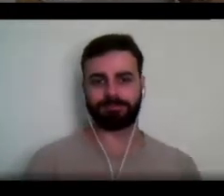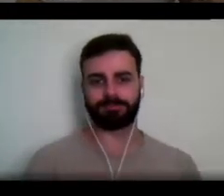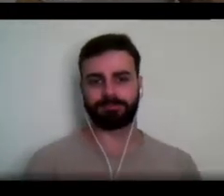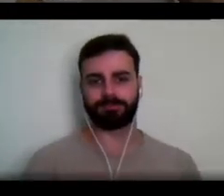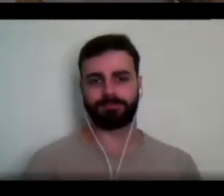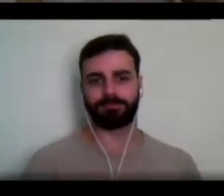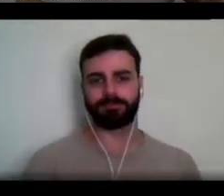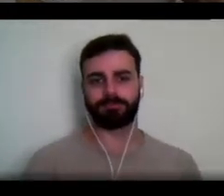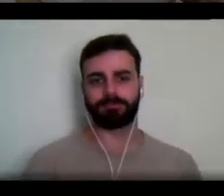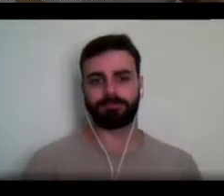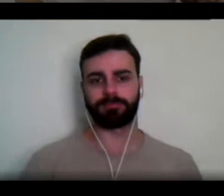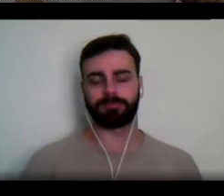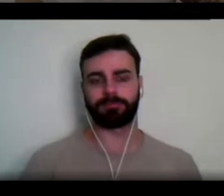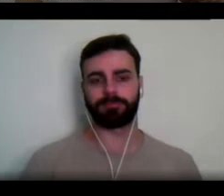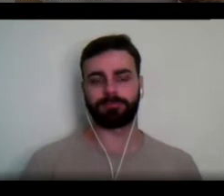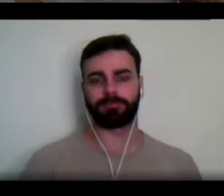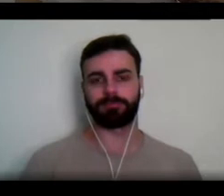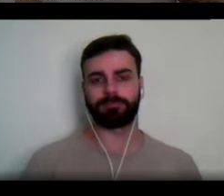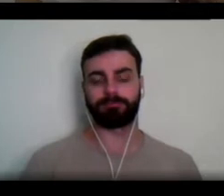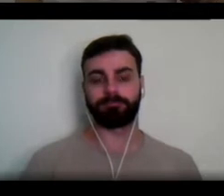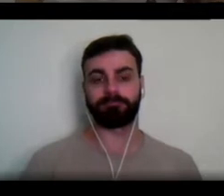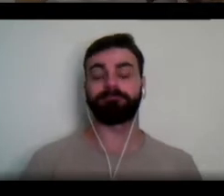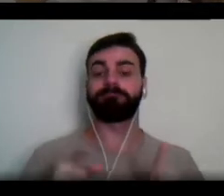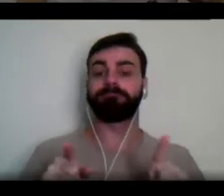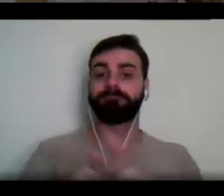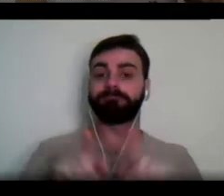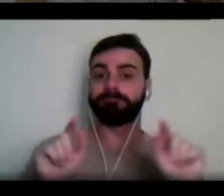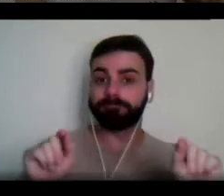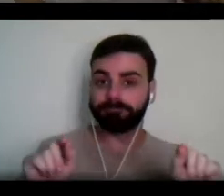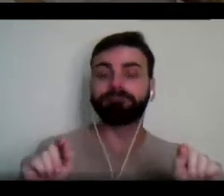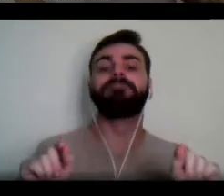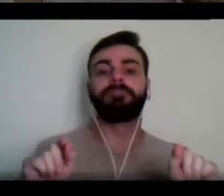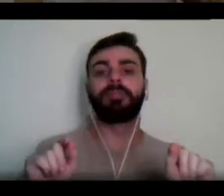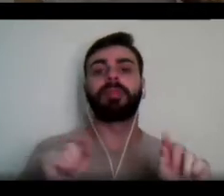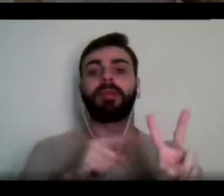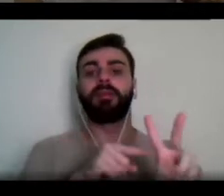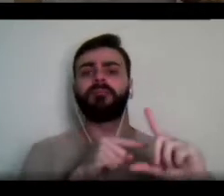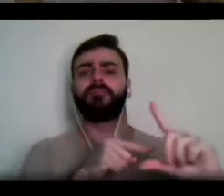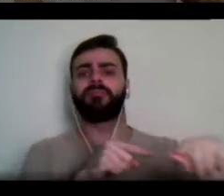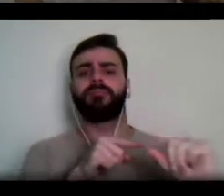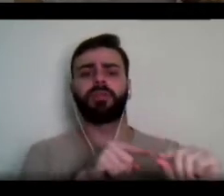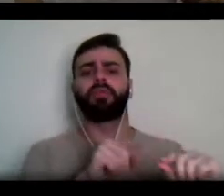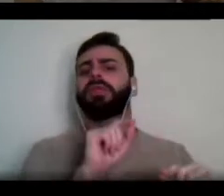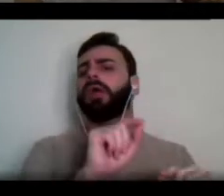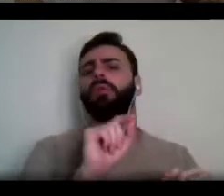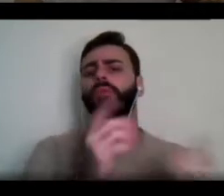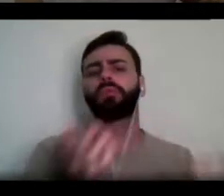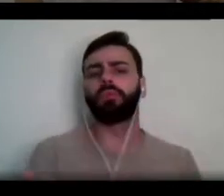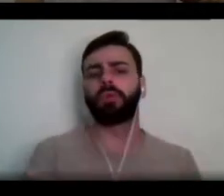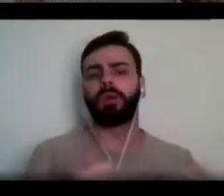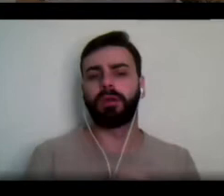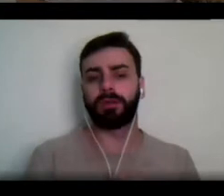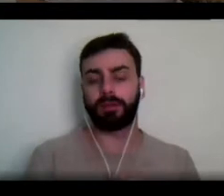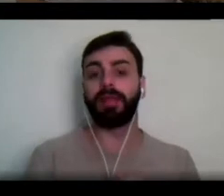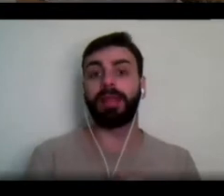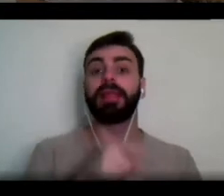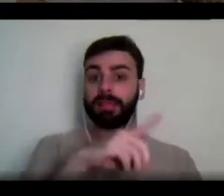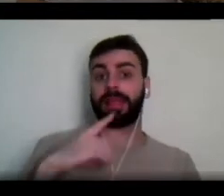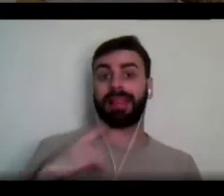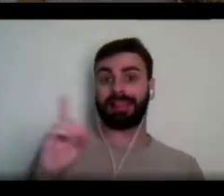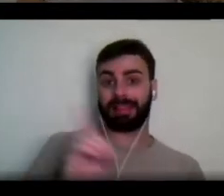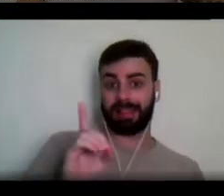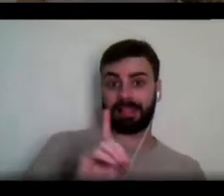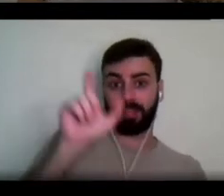Deixa eu ajeitar aqui para ficar fácil. E, de novo, o que é a velocidade? A velocidade